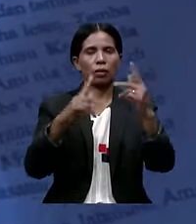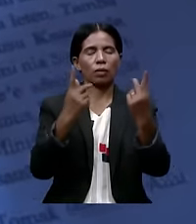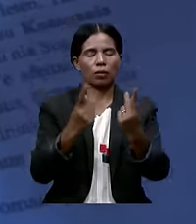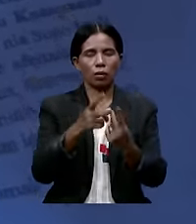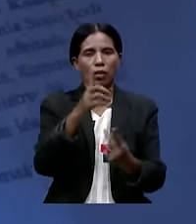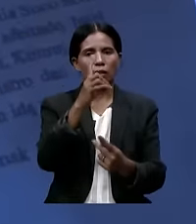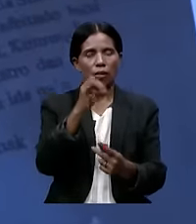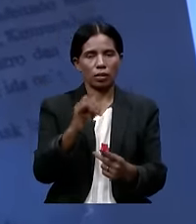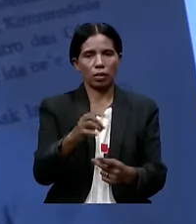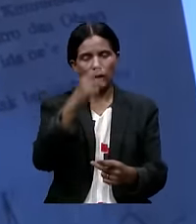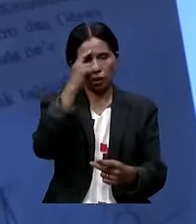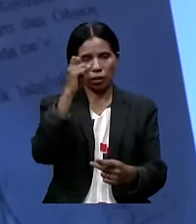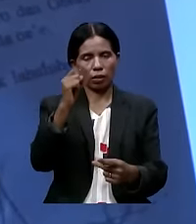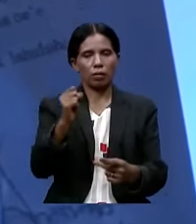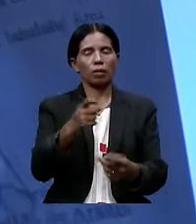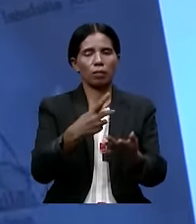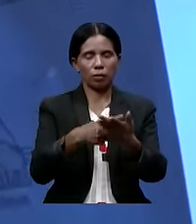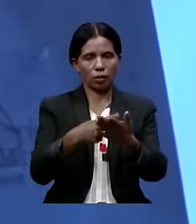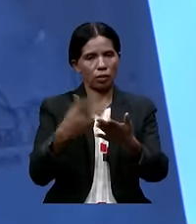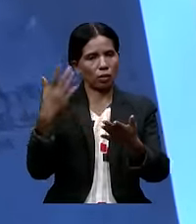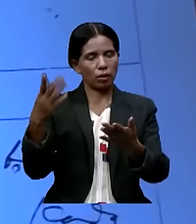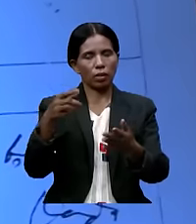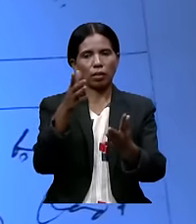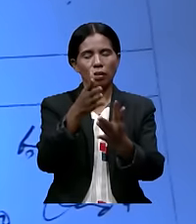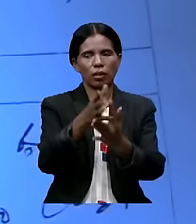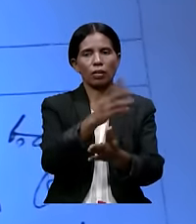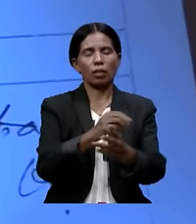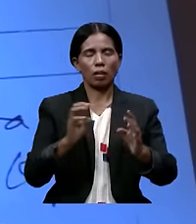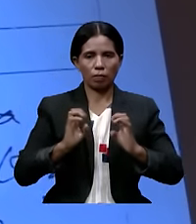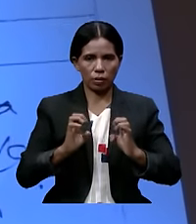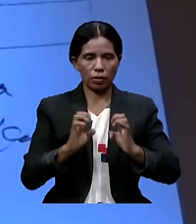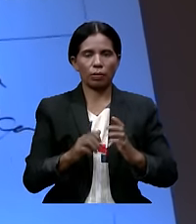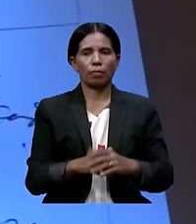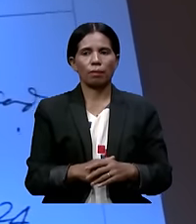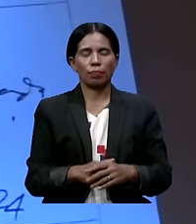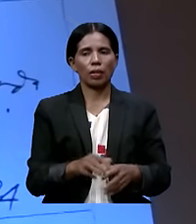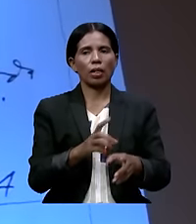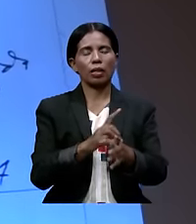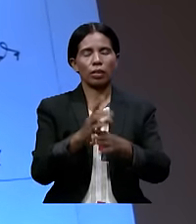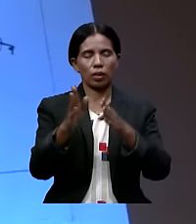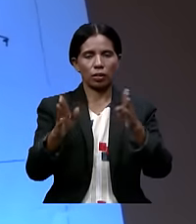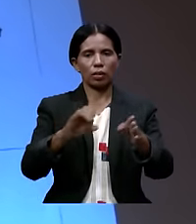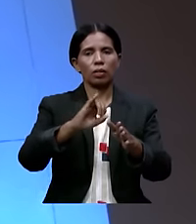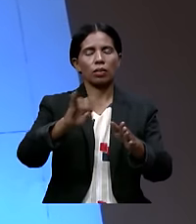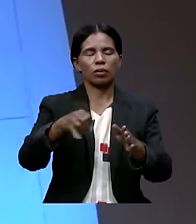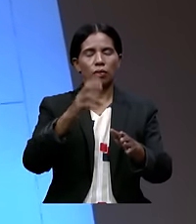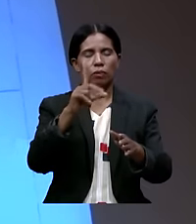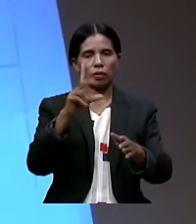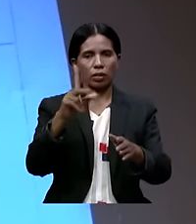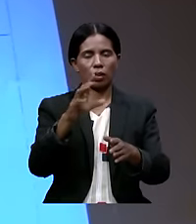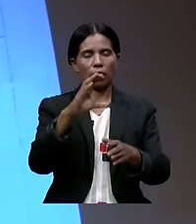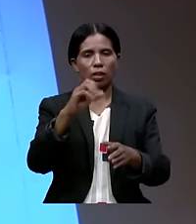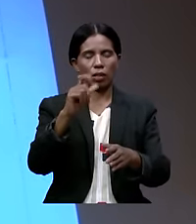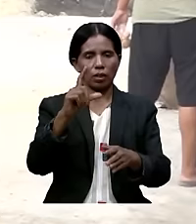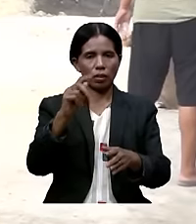Dili United, tamba considera projeto refere tamba ia categoria emergência. Diretor Companhia Zuvicali LDA, Calistro da